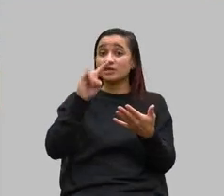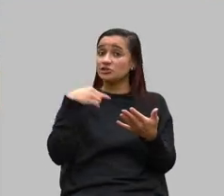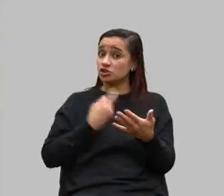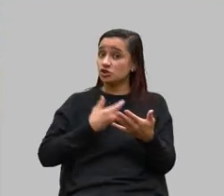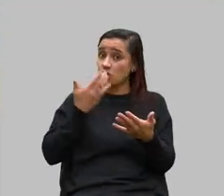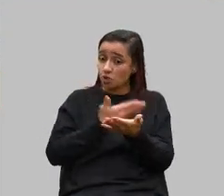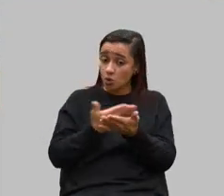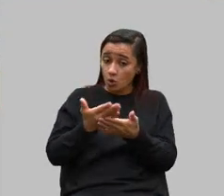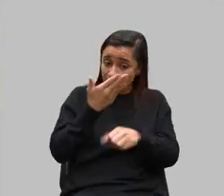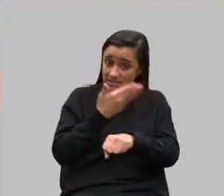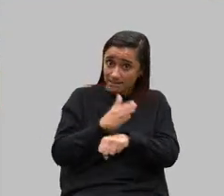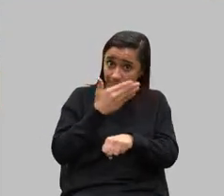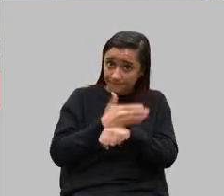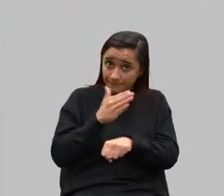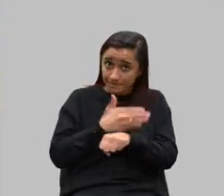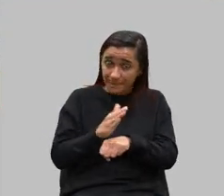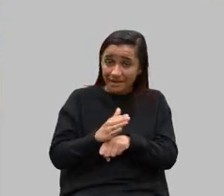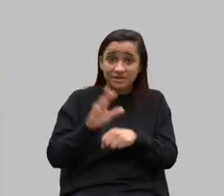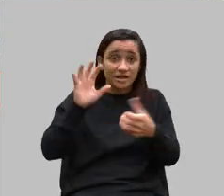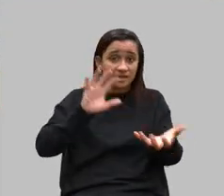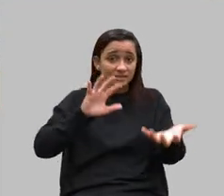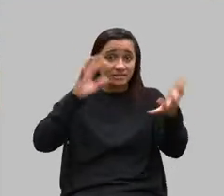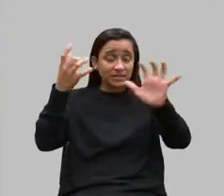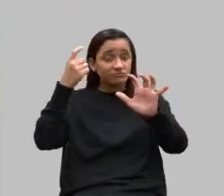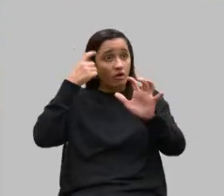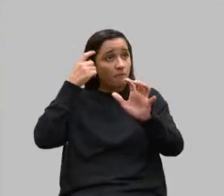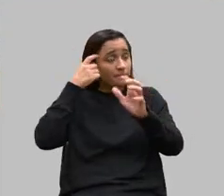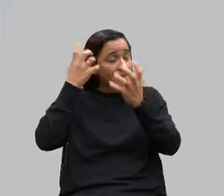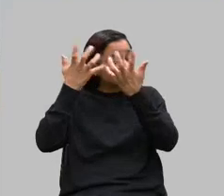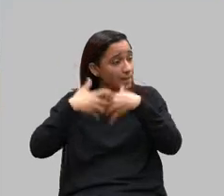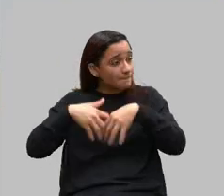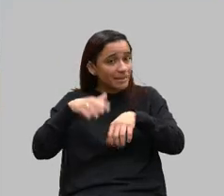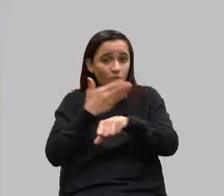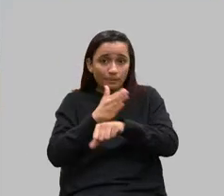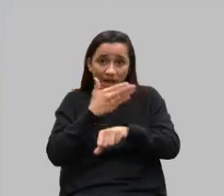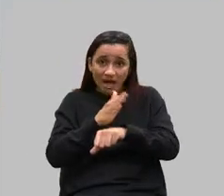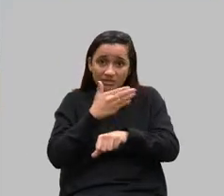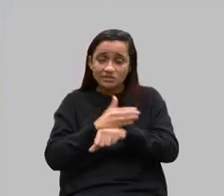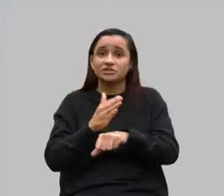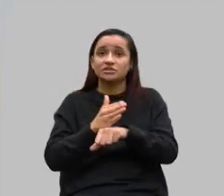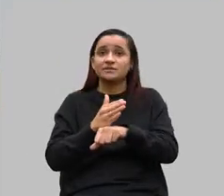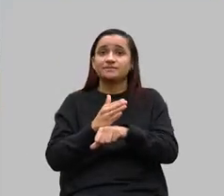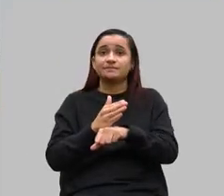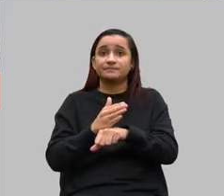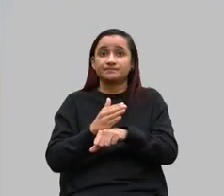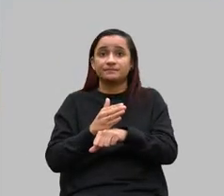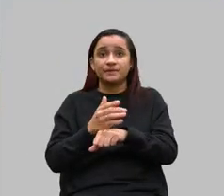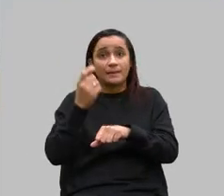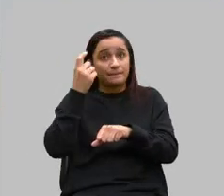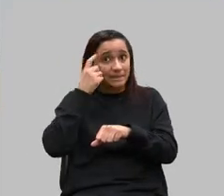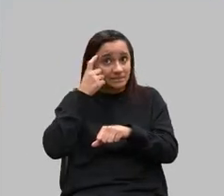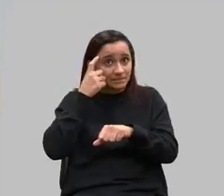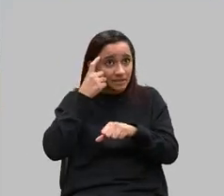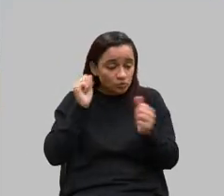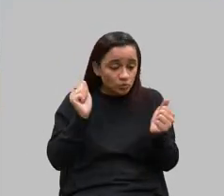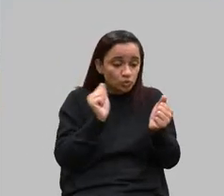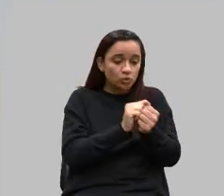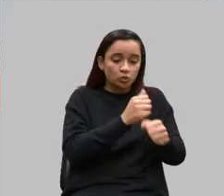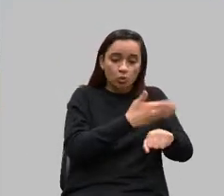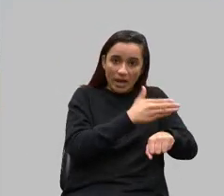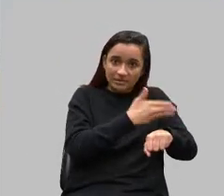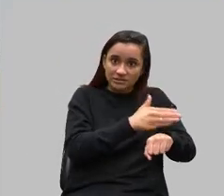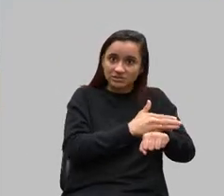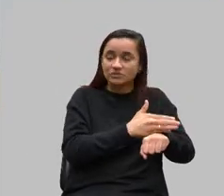massa não transformar pensamento em ação e Ação pensando mais agindo a gente